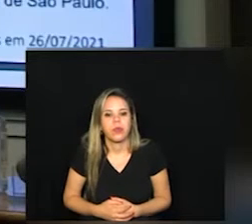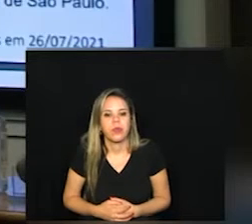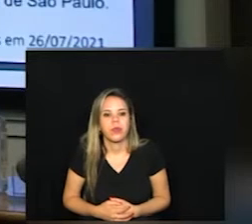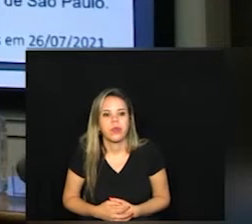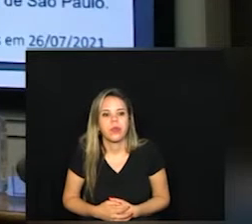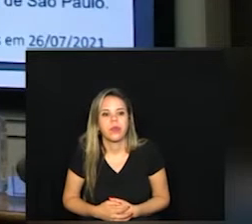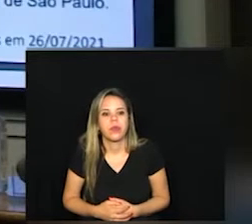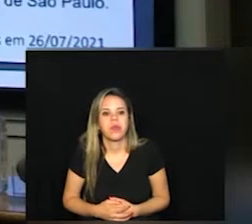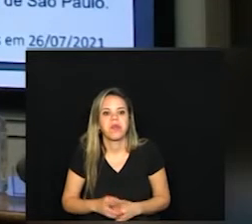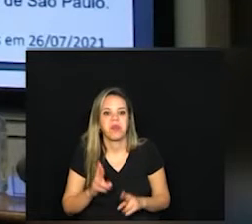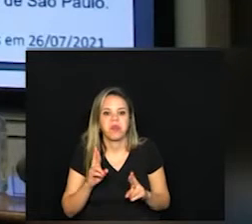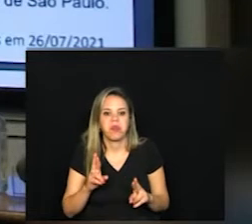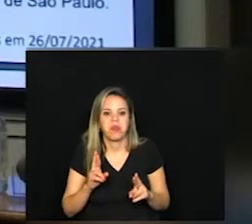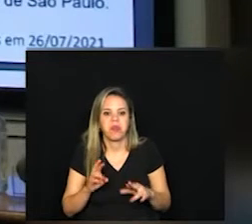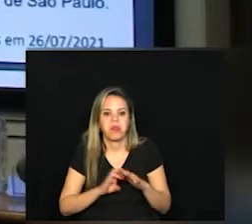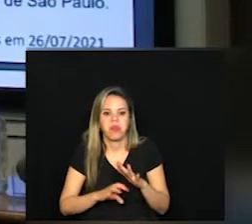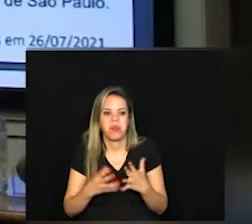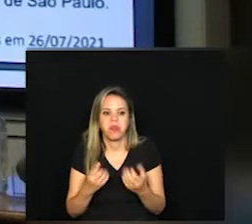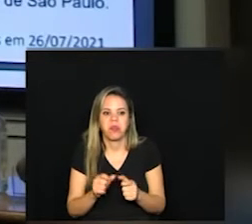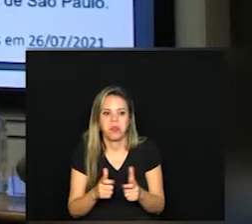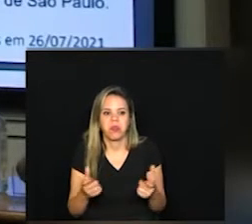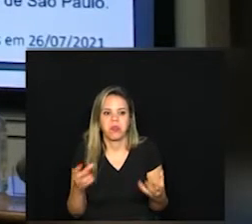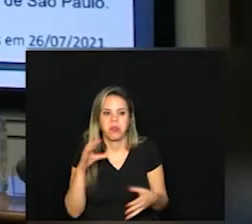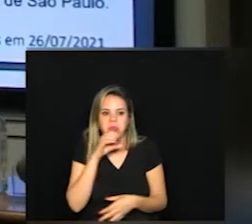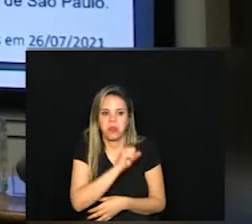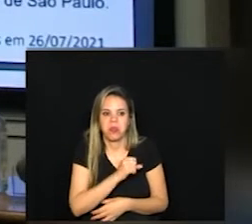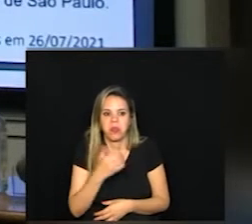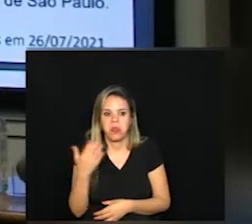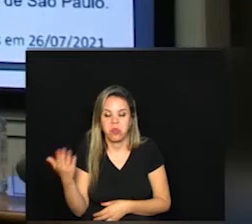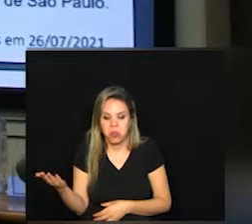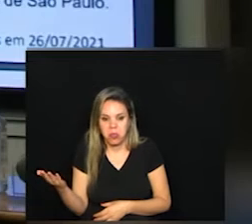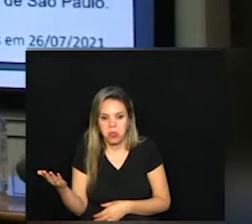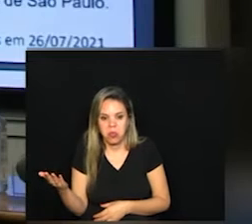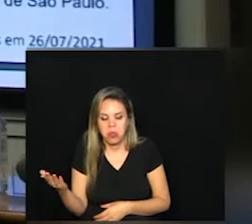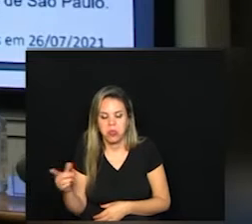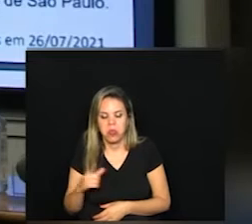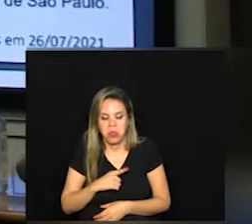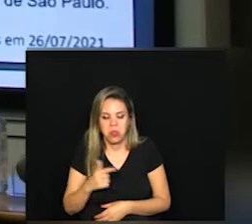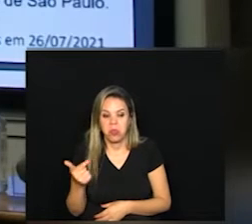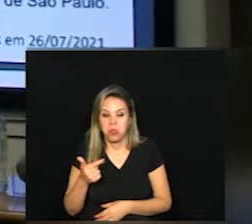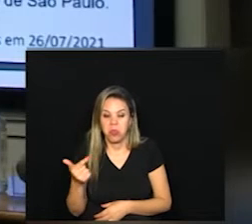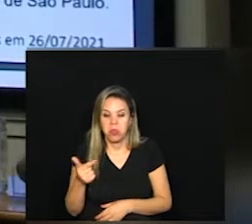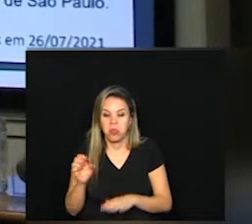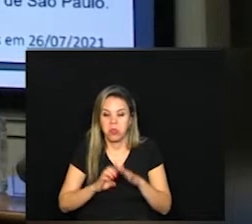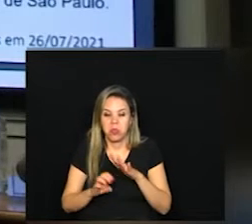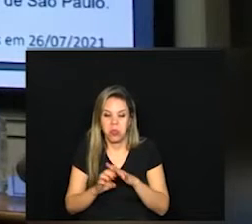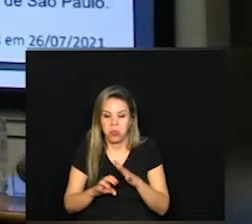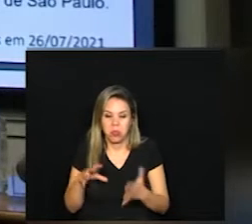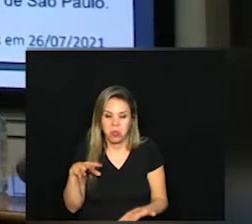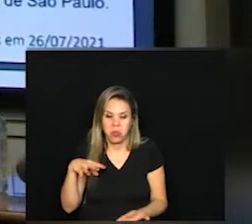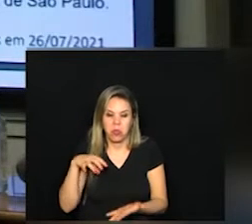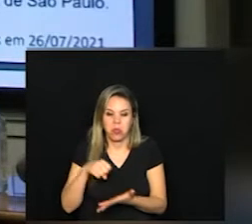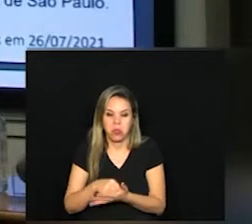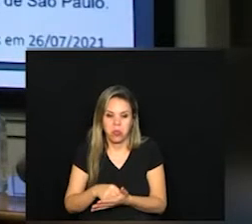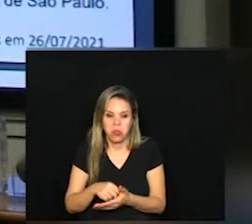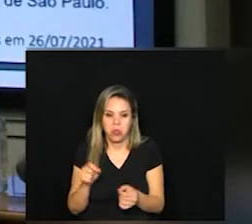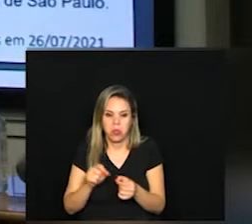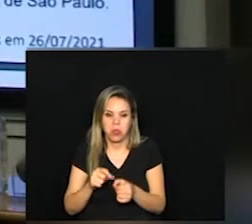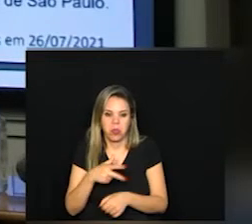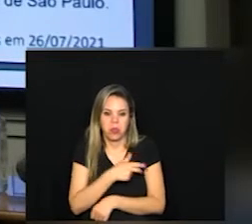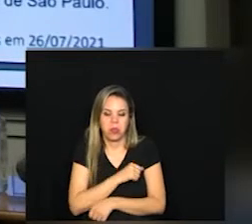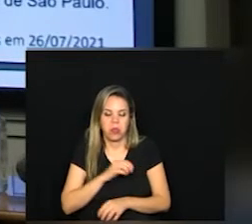Não esperávamos uma adesão tão grande, tão rápida. Então, a gente já tem 22 empresas cadastradas